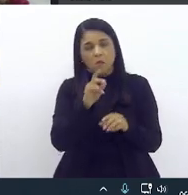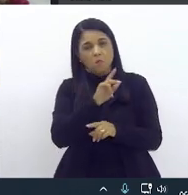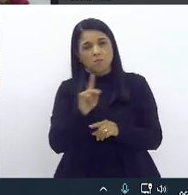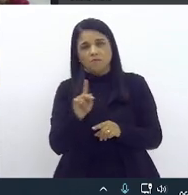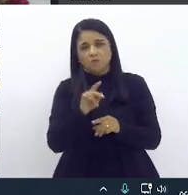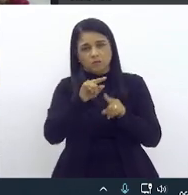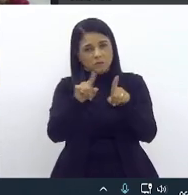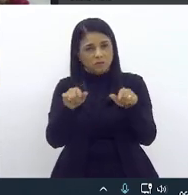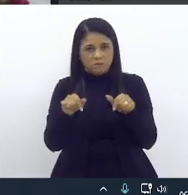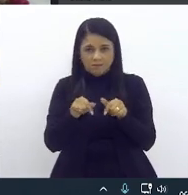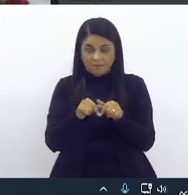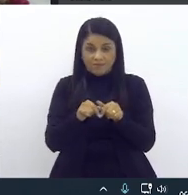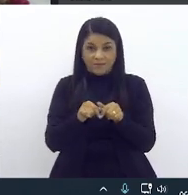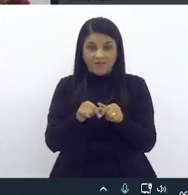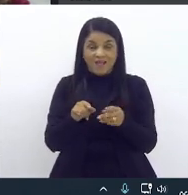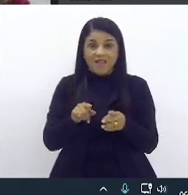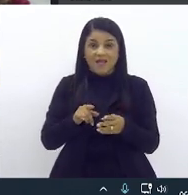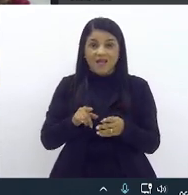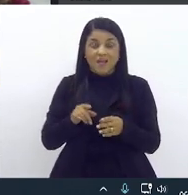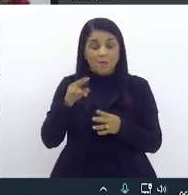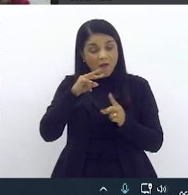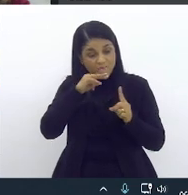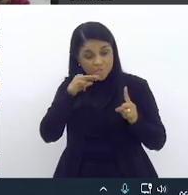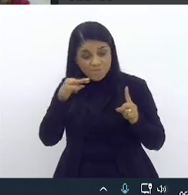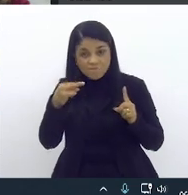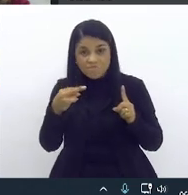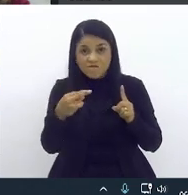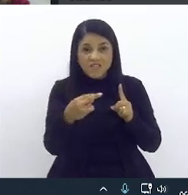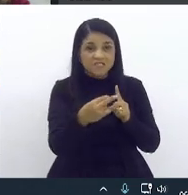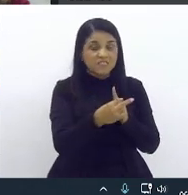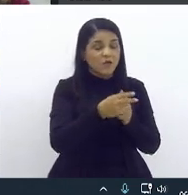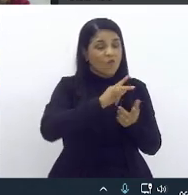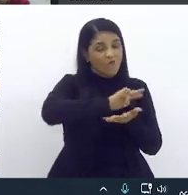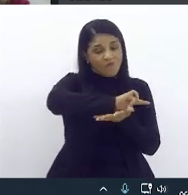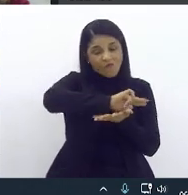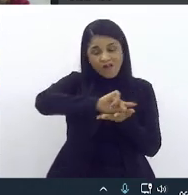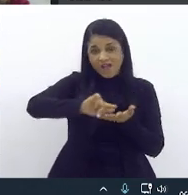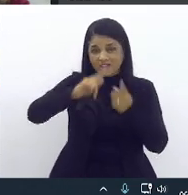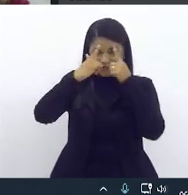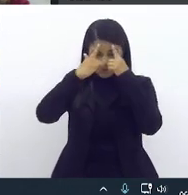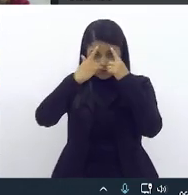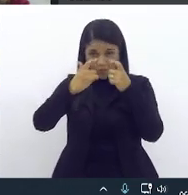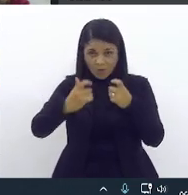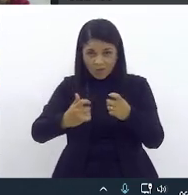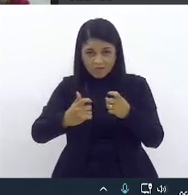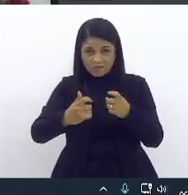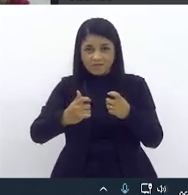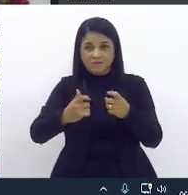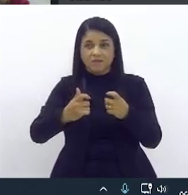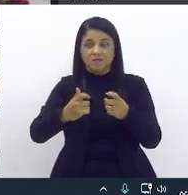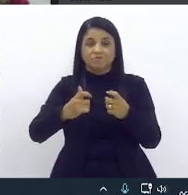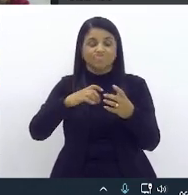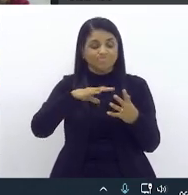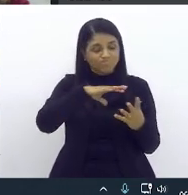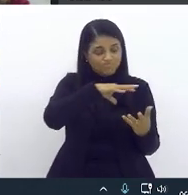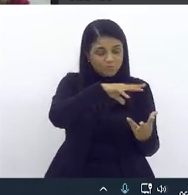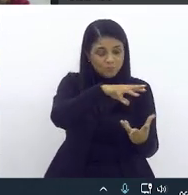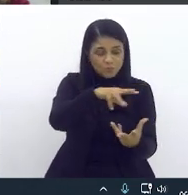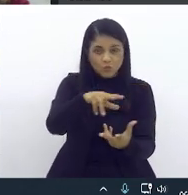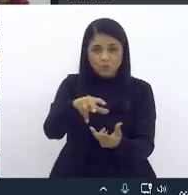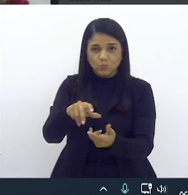professor que está em sala de aula. É uma visão de mundo violenta, é uma visão de mundo